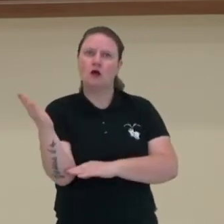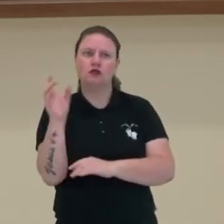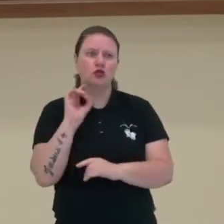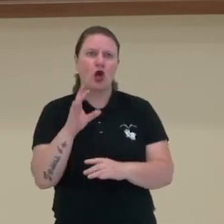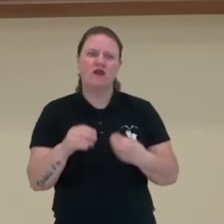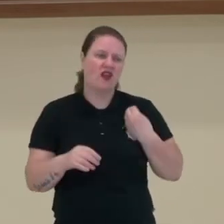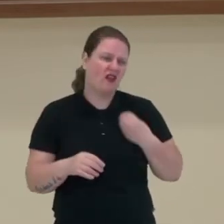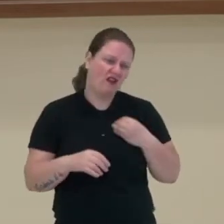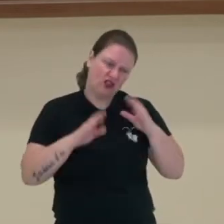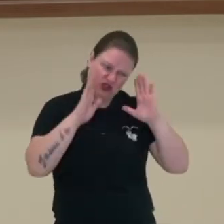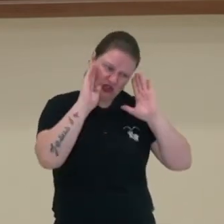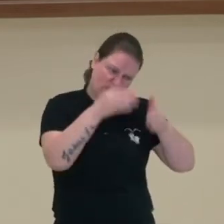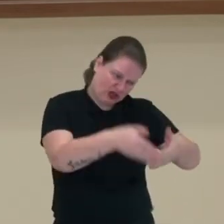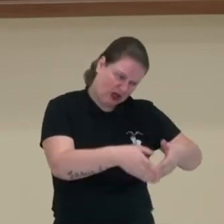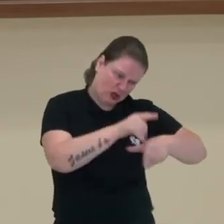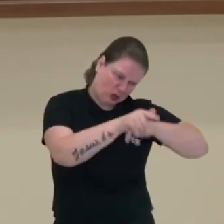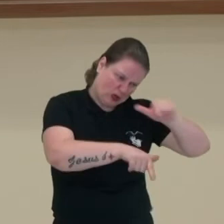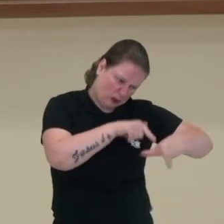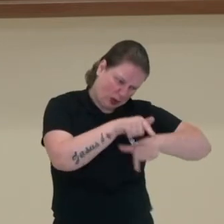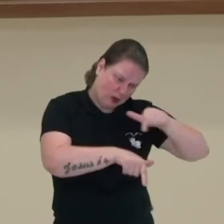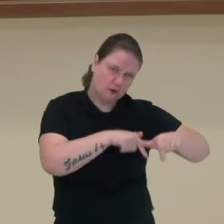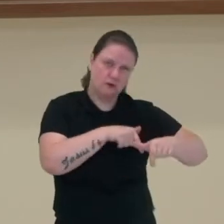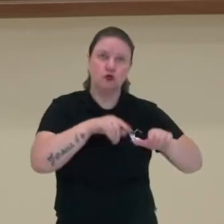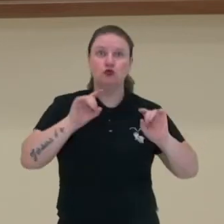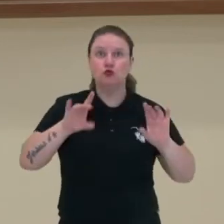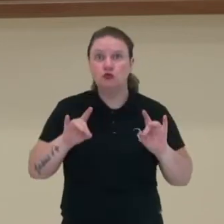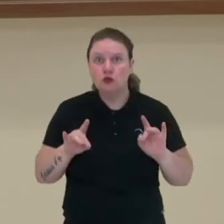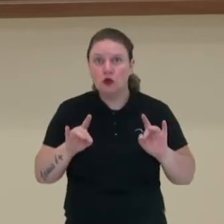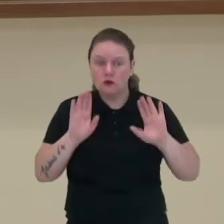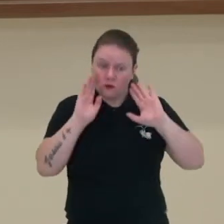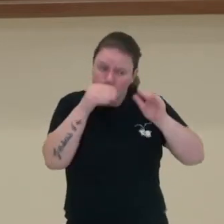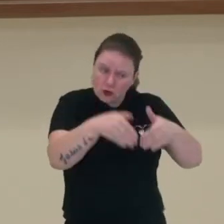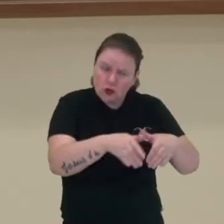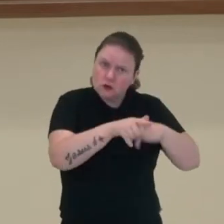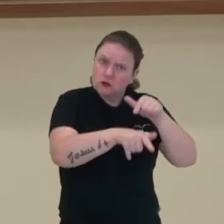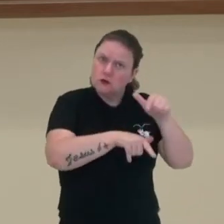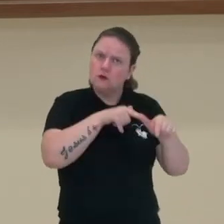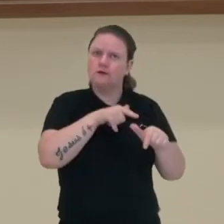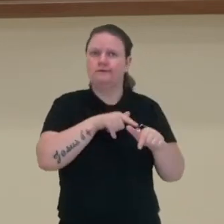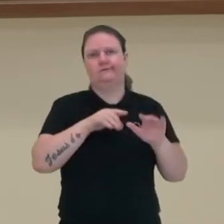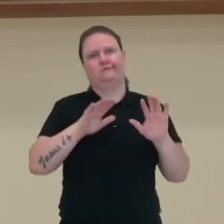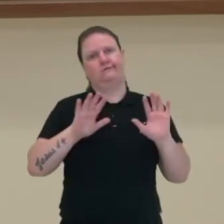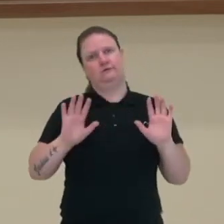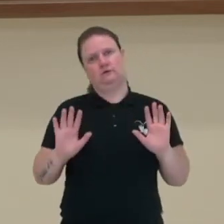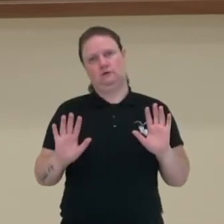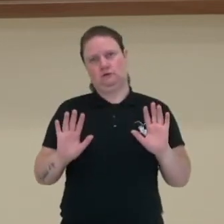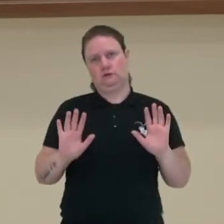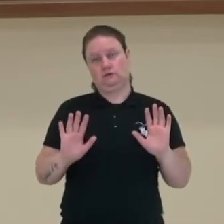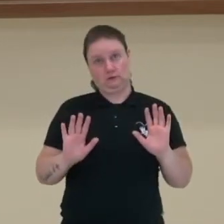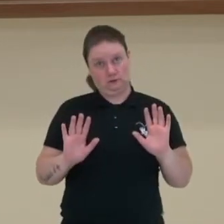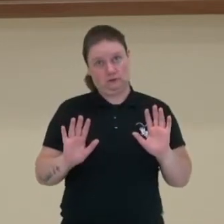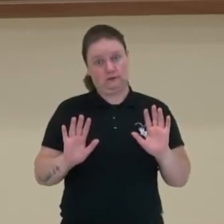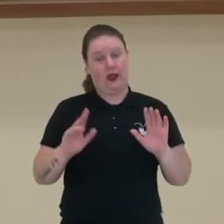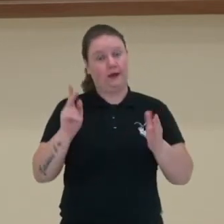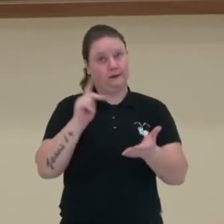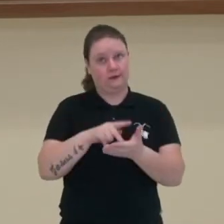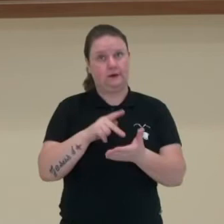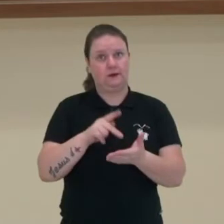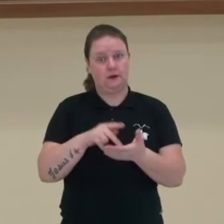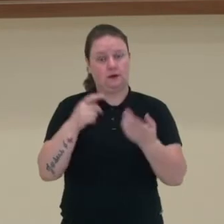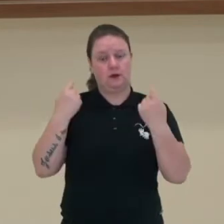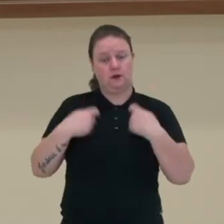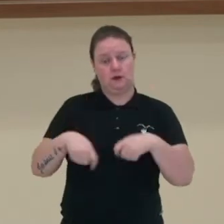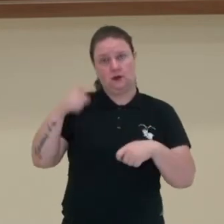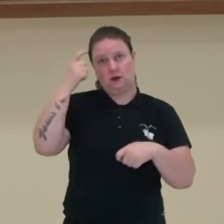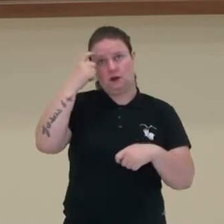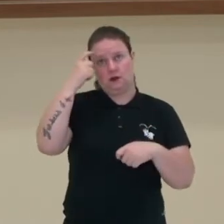essa pessoa que vive para trabalhar? Uma vida inteira só trabalhando? Na verdade, cada vez mais tem se pensado